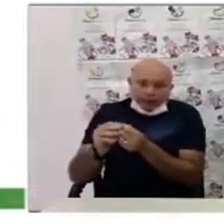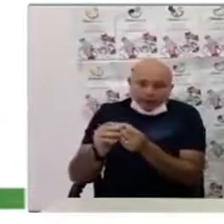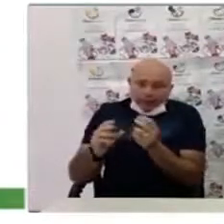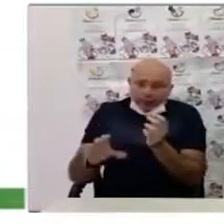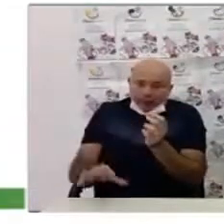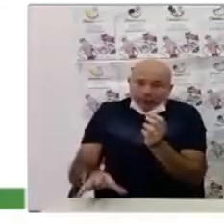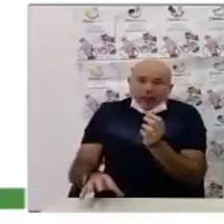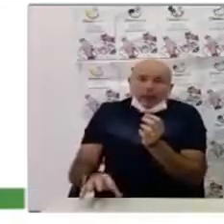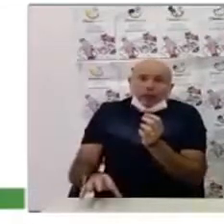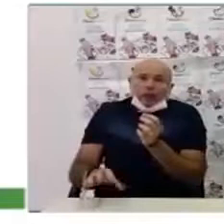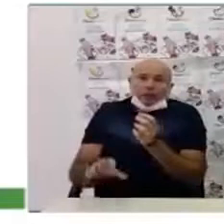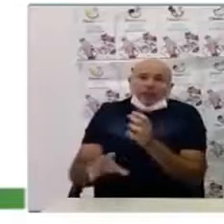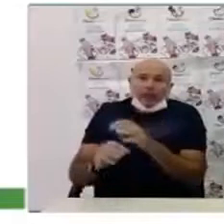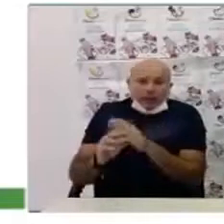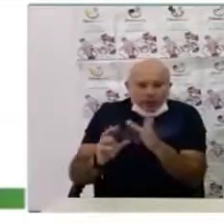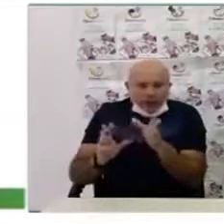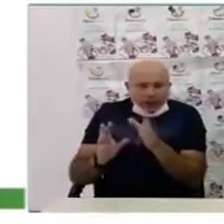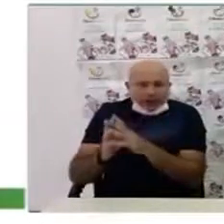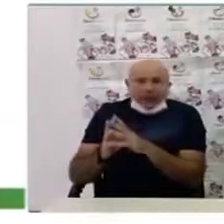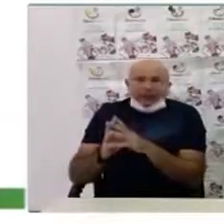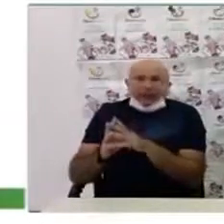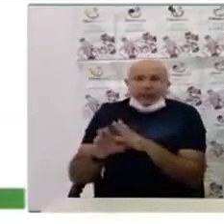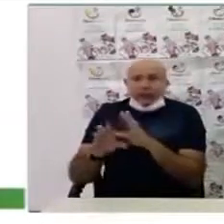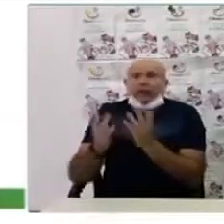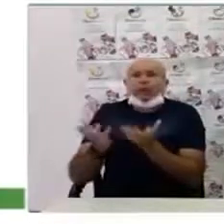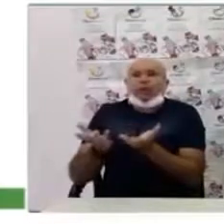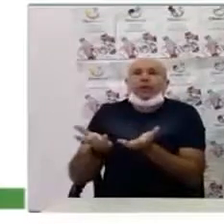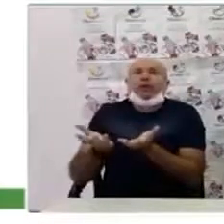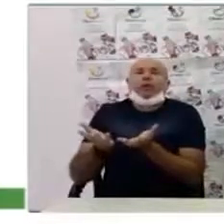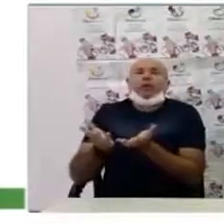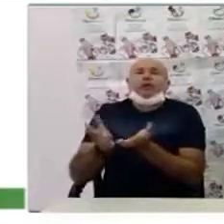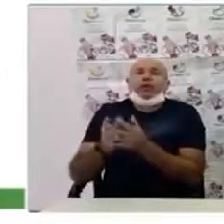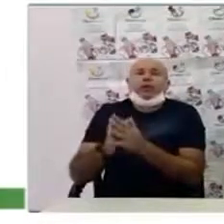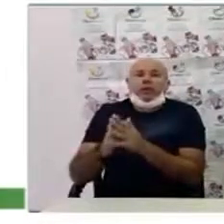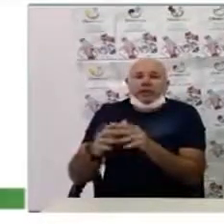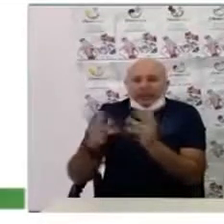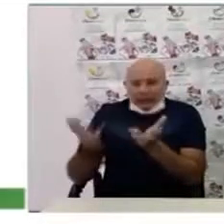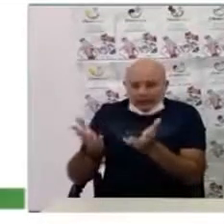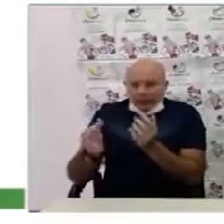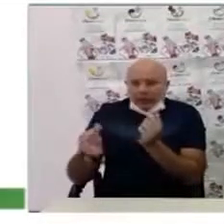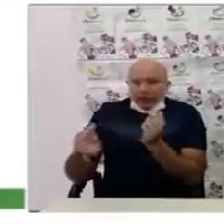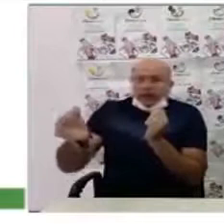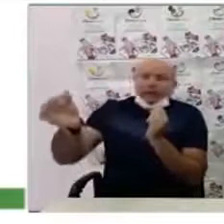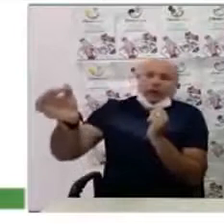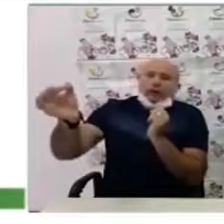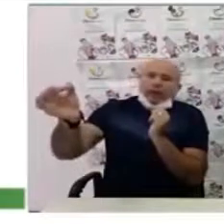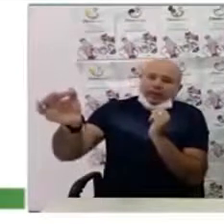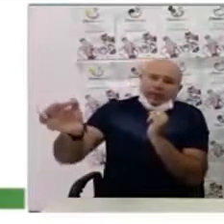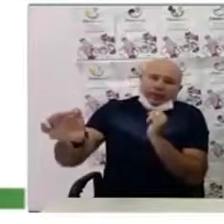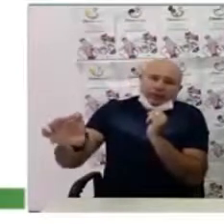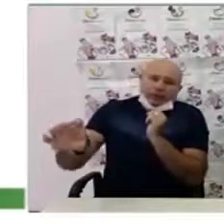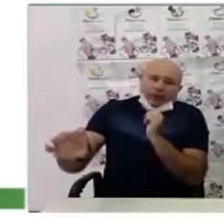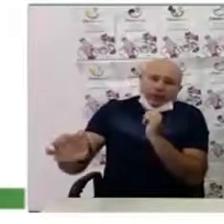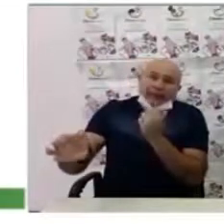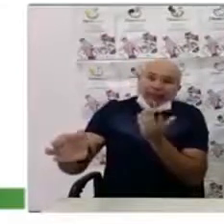picolé em água com sal, o sal mesmo da sua casa, né? O sal não está puro, não é o cloreto de sódio puro, mas serve. Aí você mergulha aquele